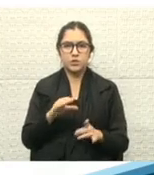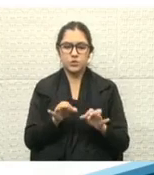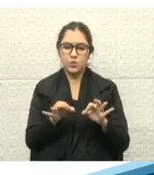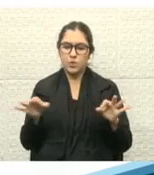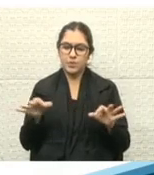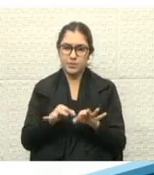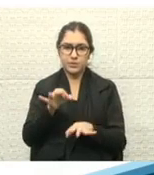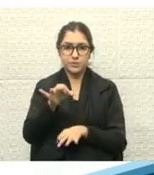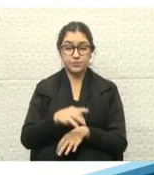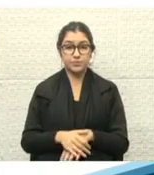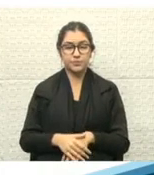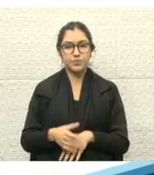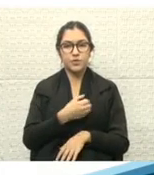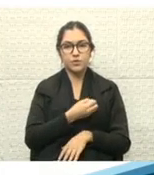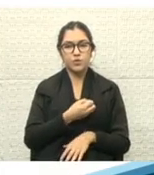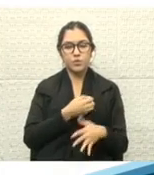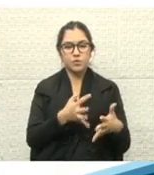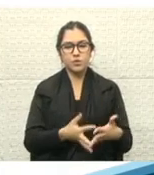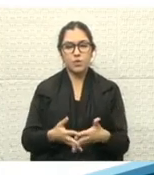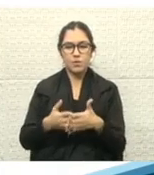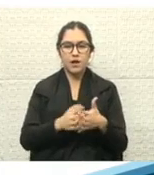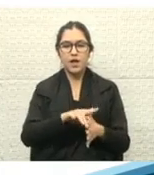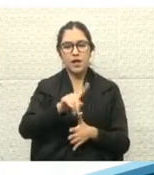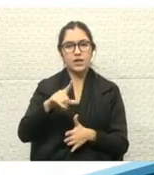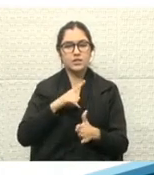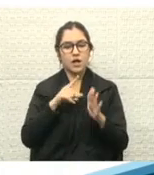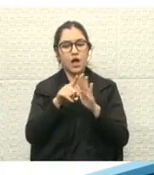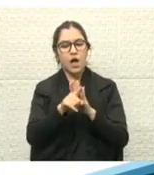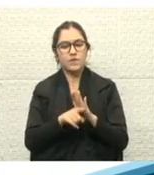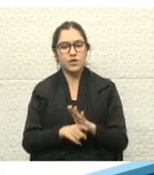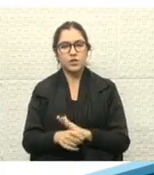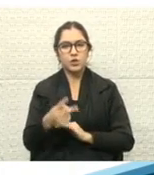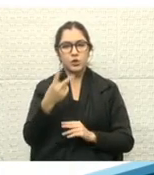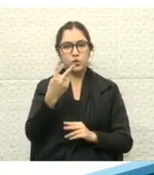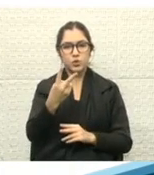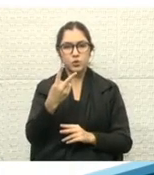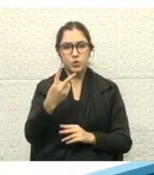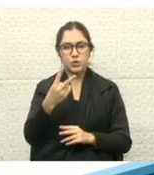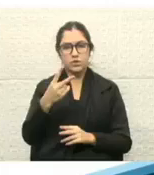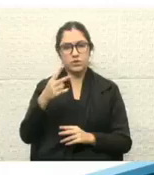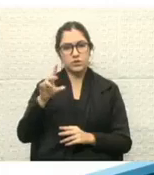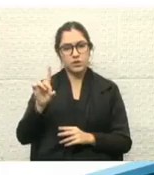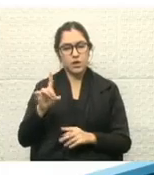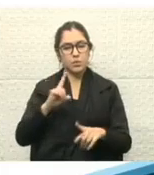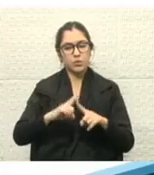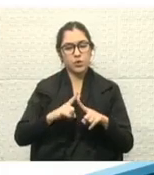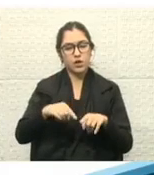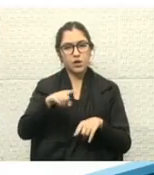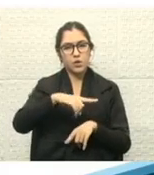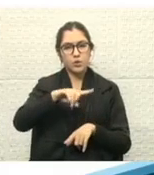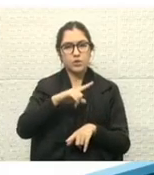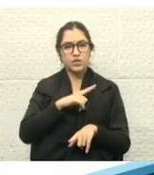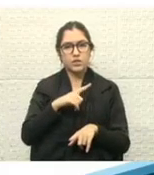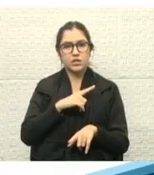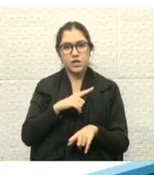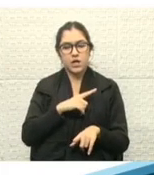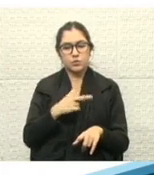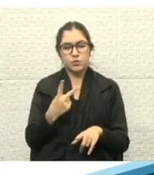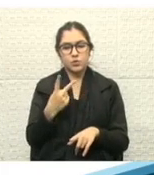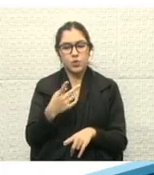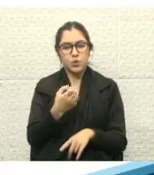comprimento. Os números complexos, eles são avaliados em duas dimensões, porque nós temos dois números a